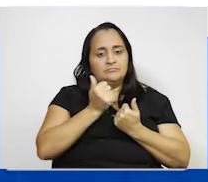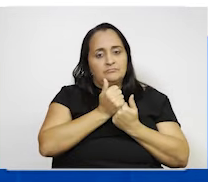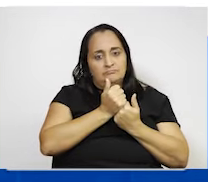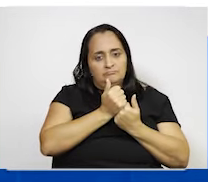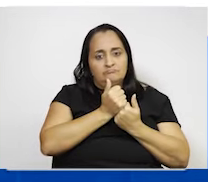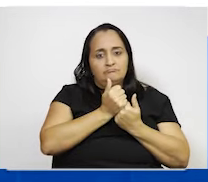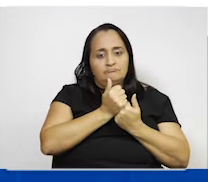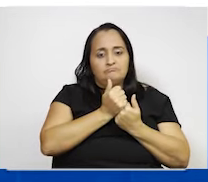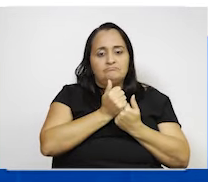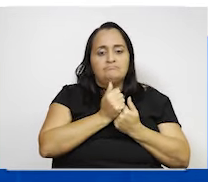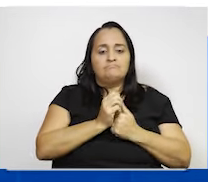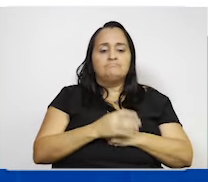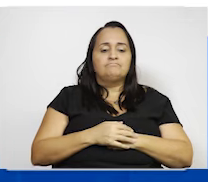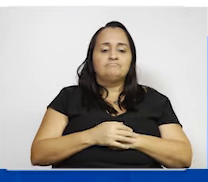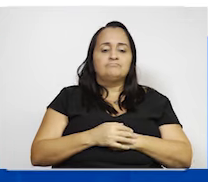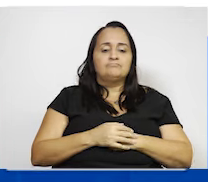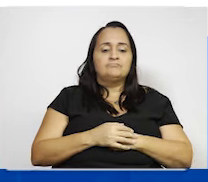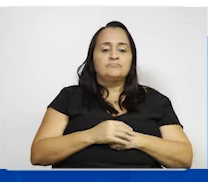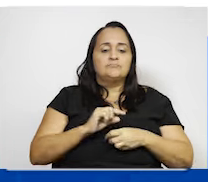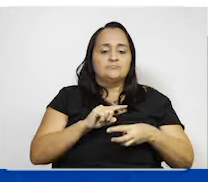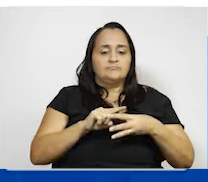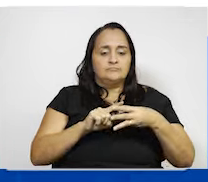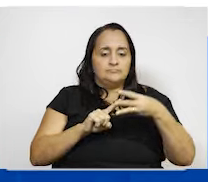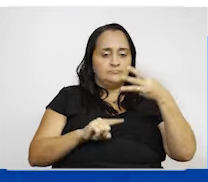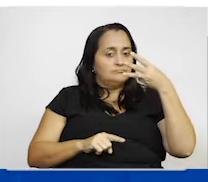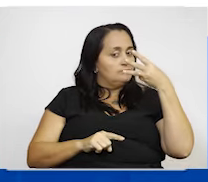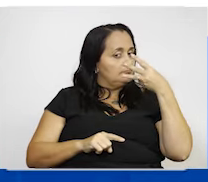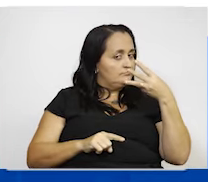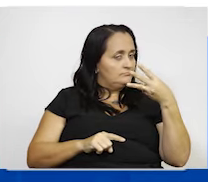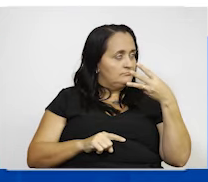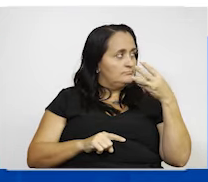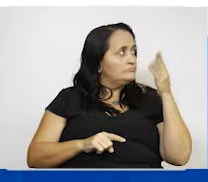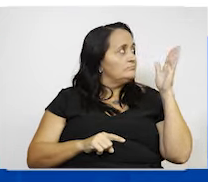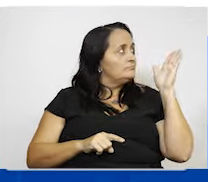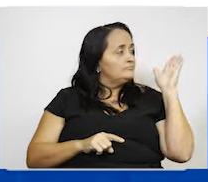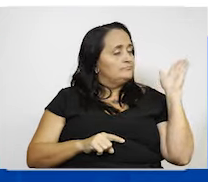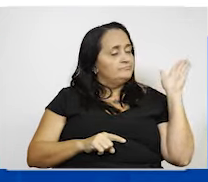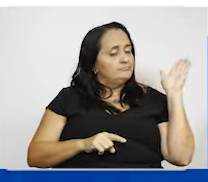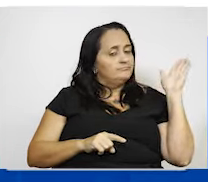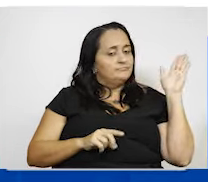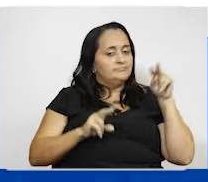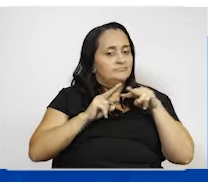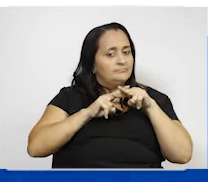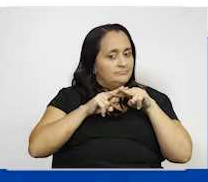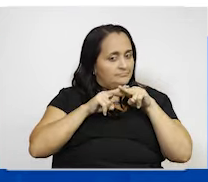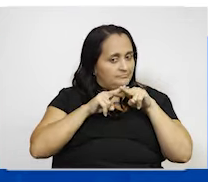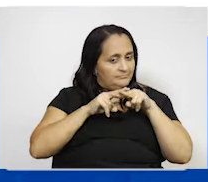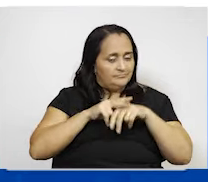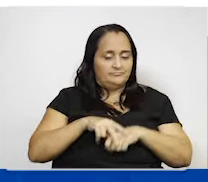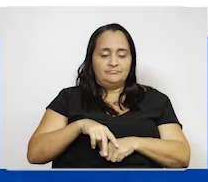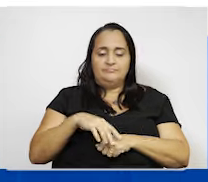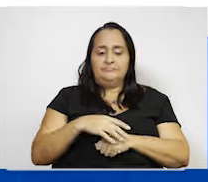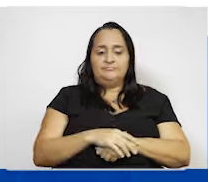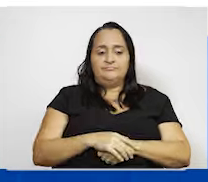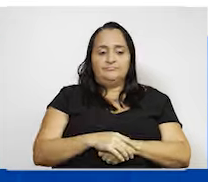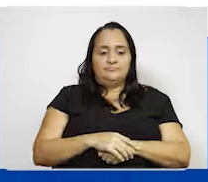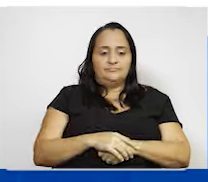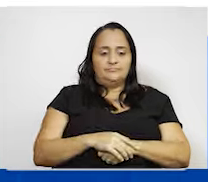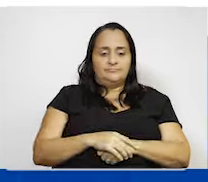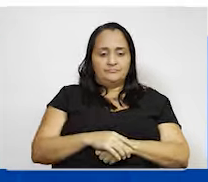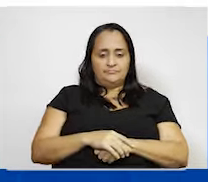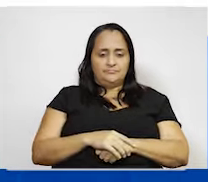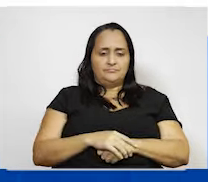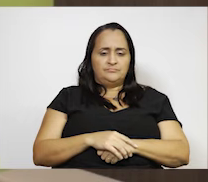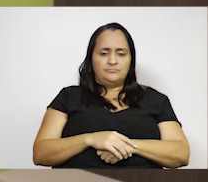dessa forma, por logo e por isso, que no caso é a causa, tá? Vamos ver aqui, não